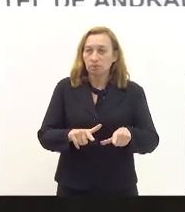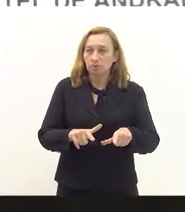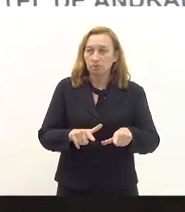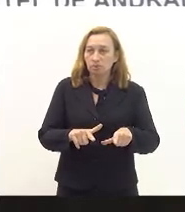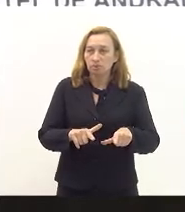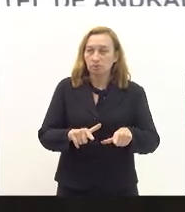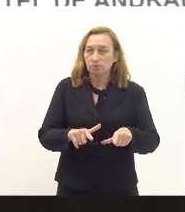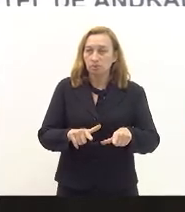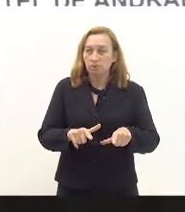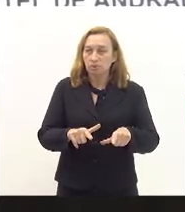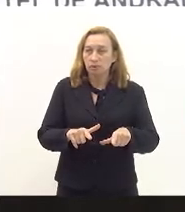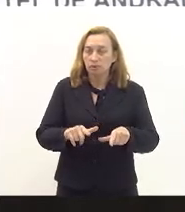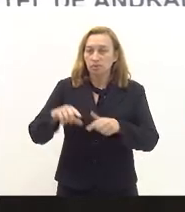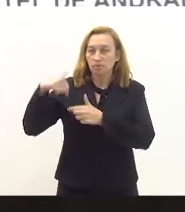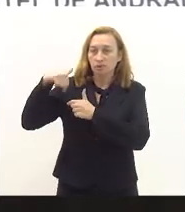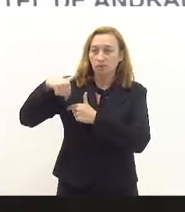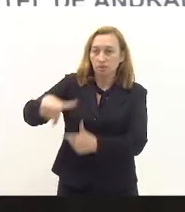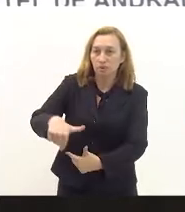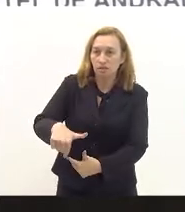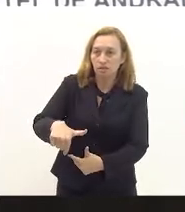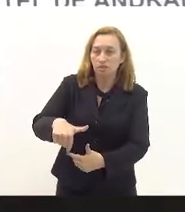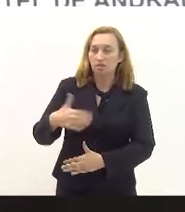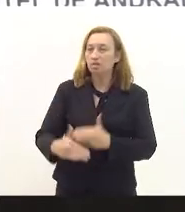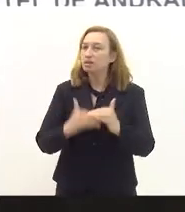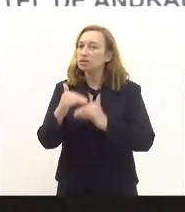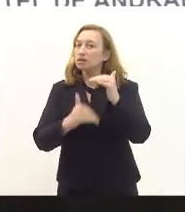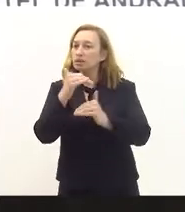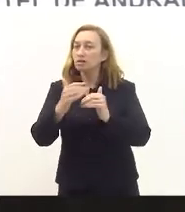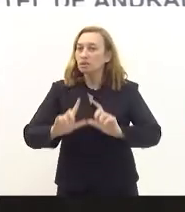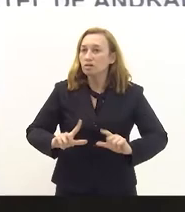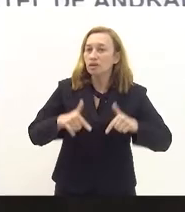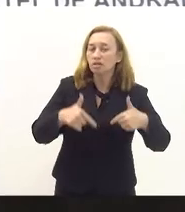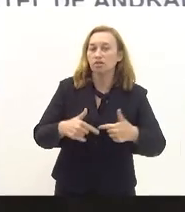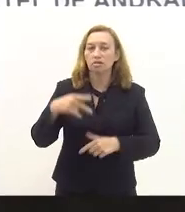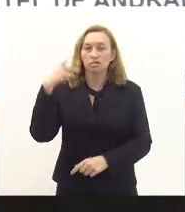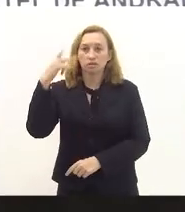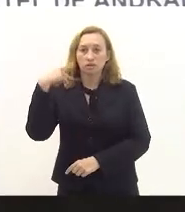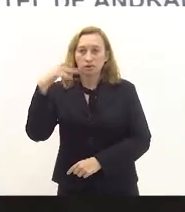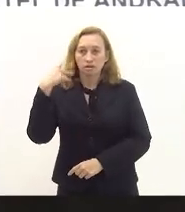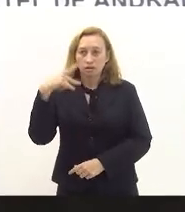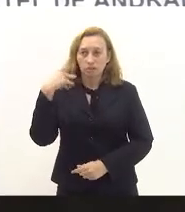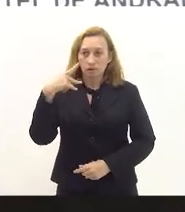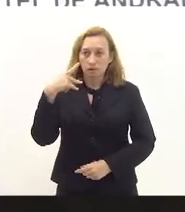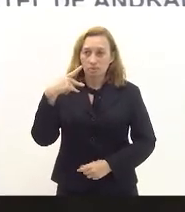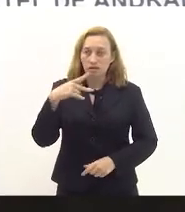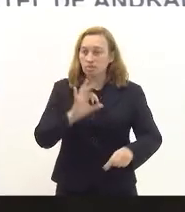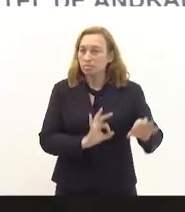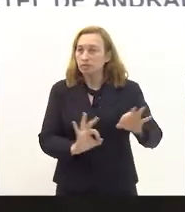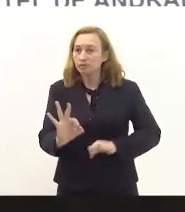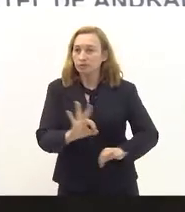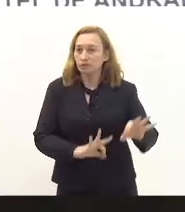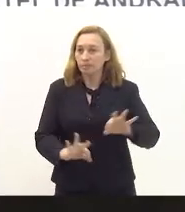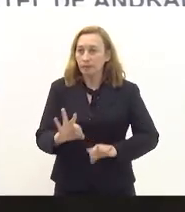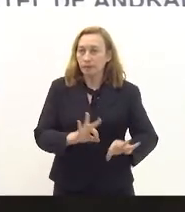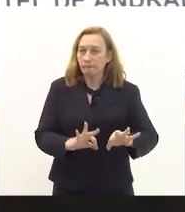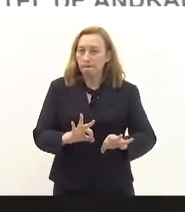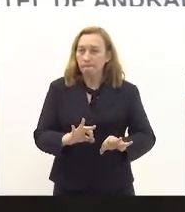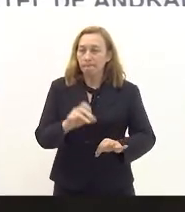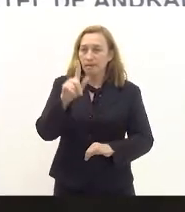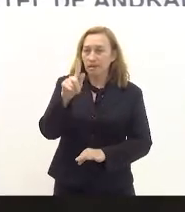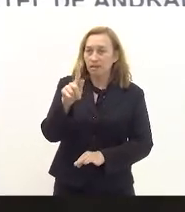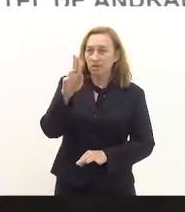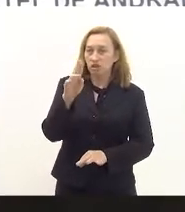cultiva a tradição de desenvolver sua ação política através de projetos.